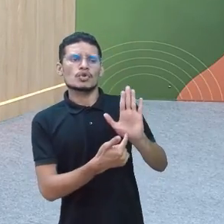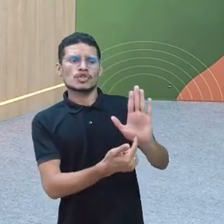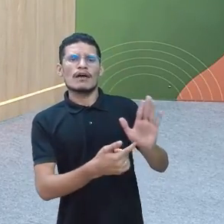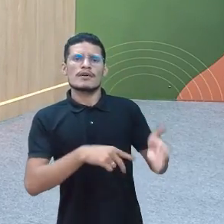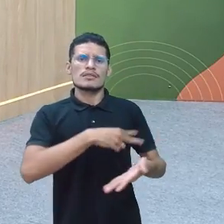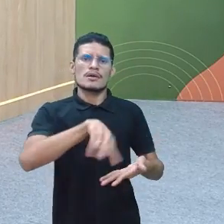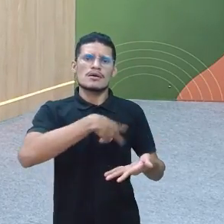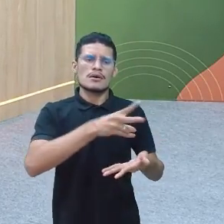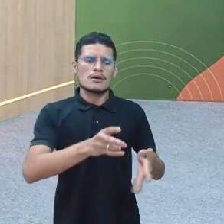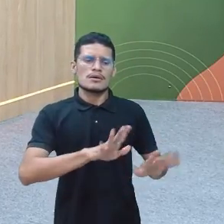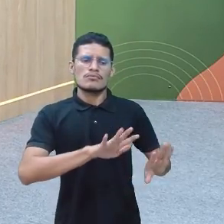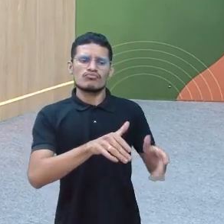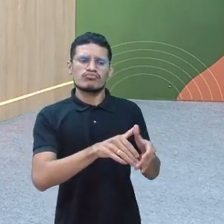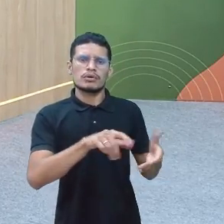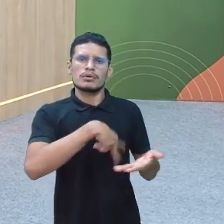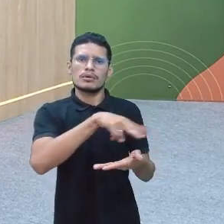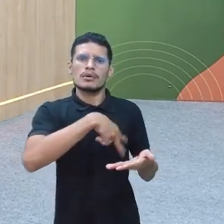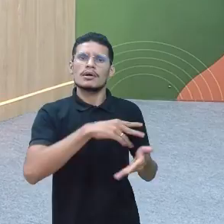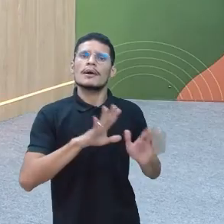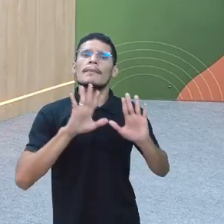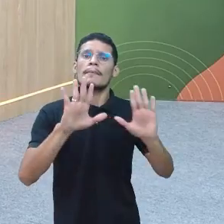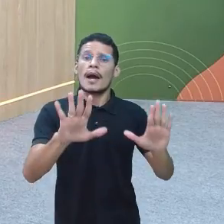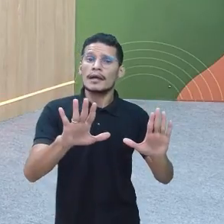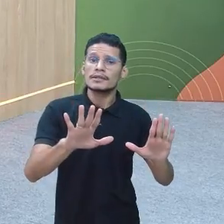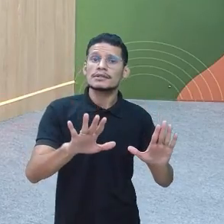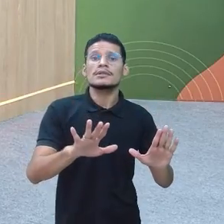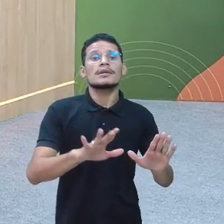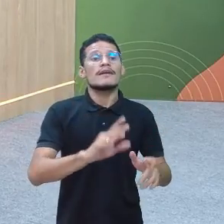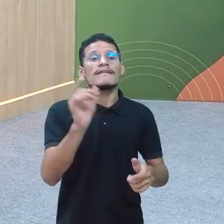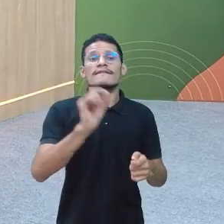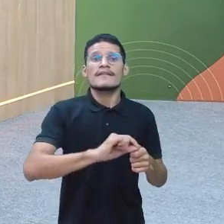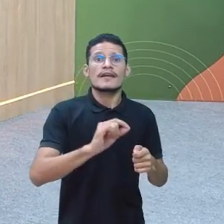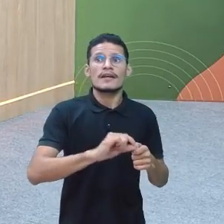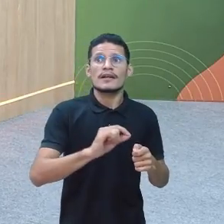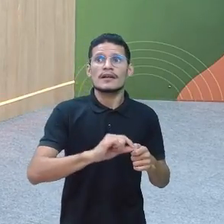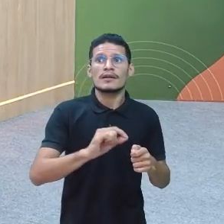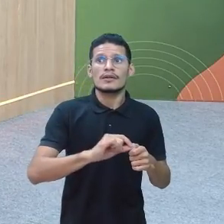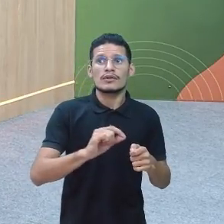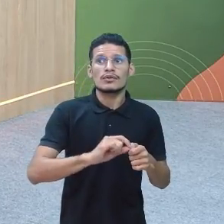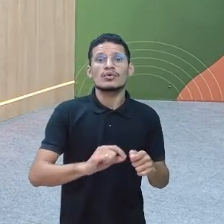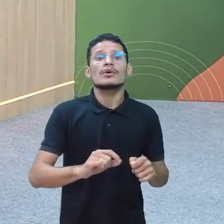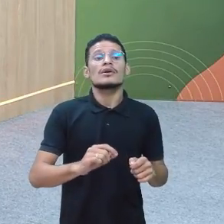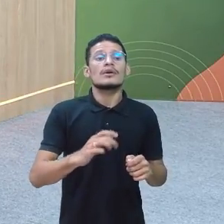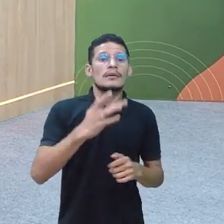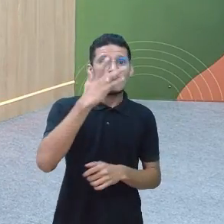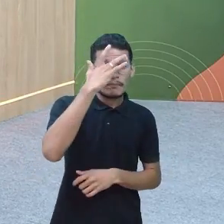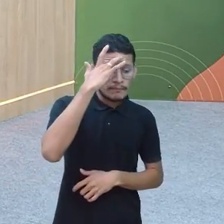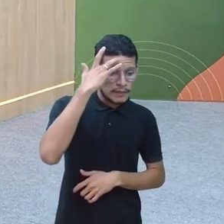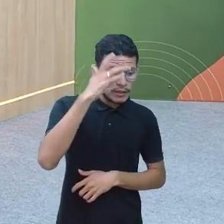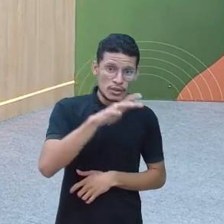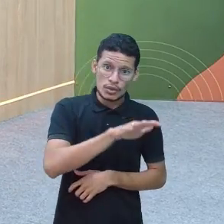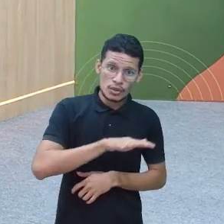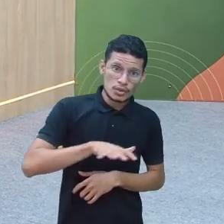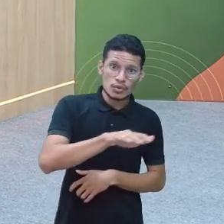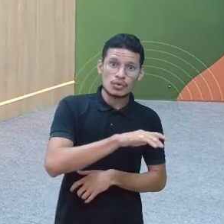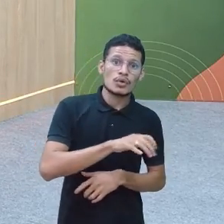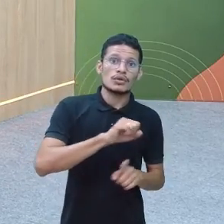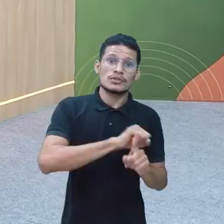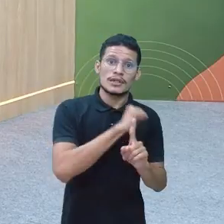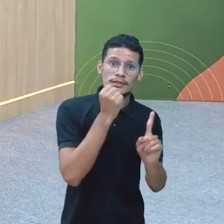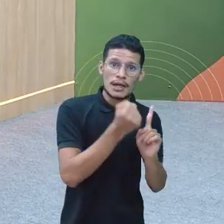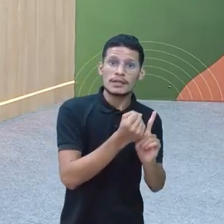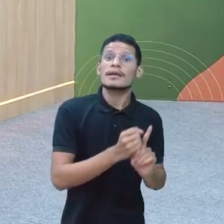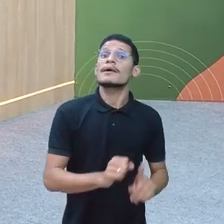bailes, mas aí esses bailes eram feitos para a nata da sociedade, ou seja, para quem tem dinheiro, né? Mas